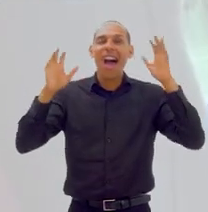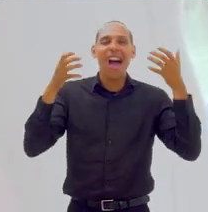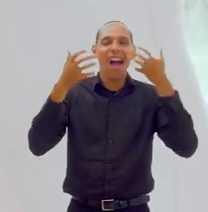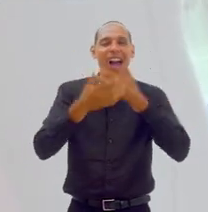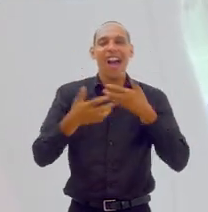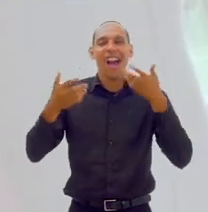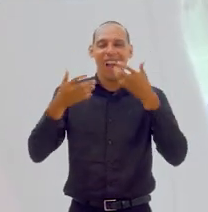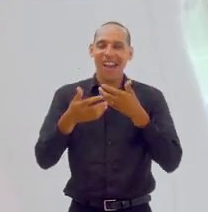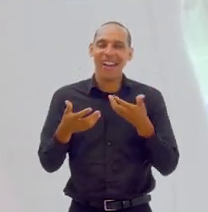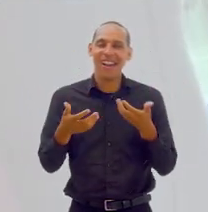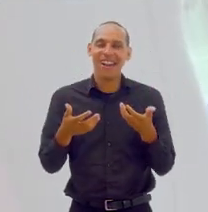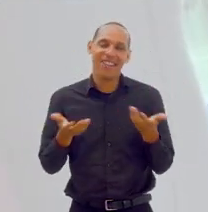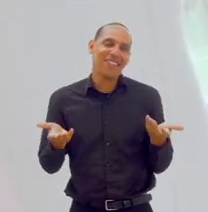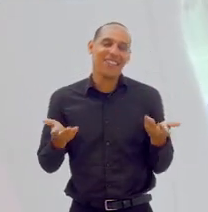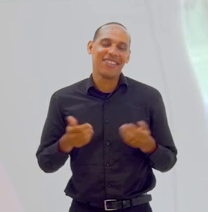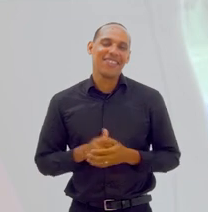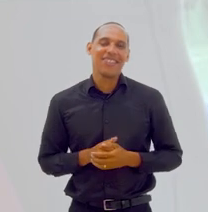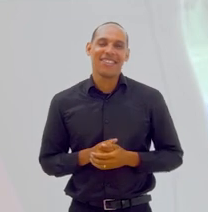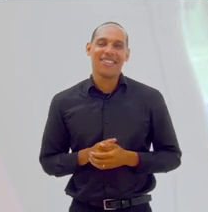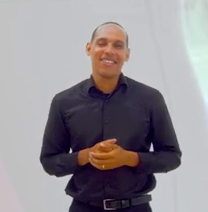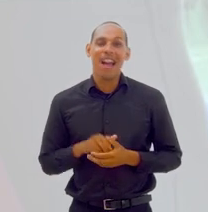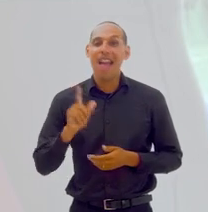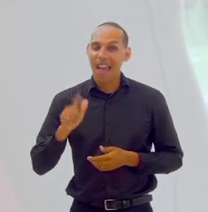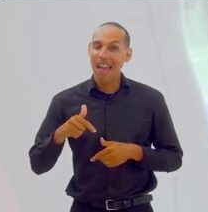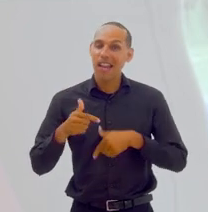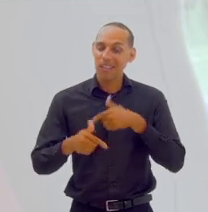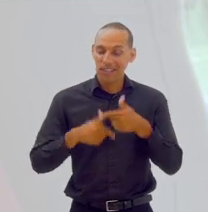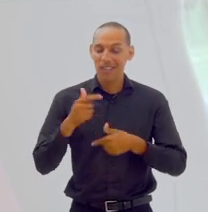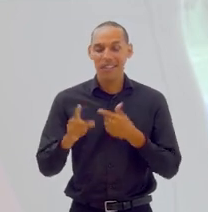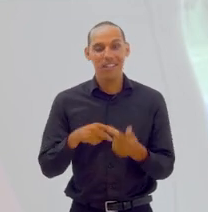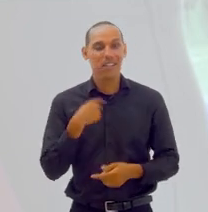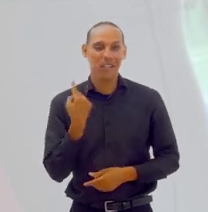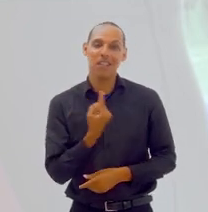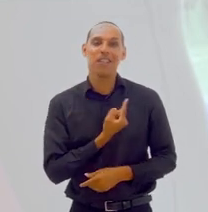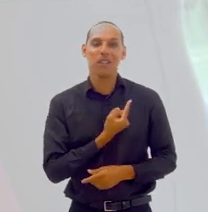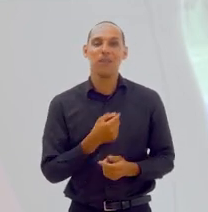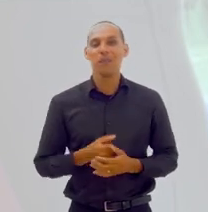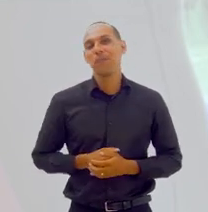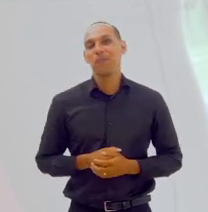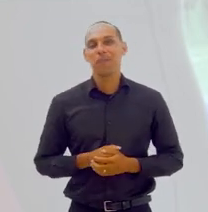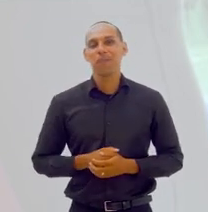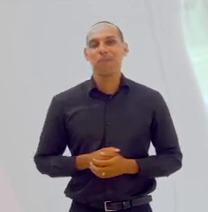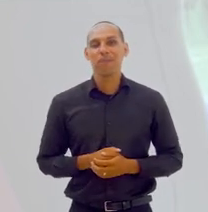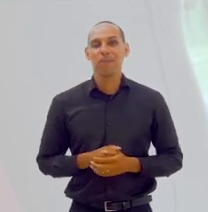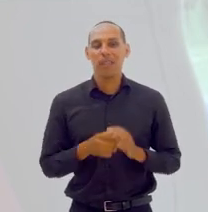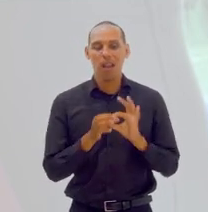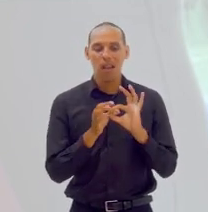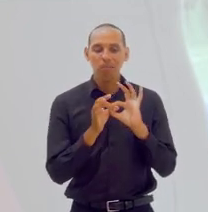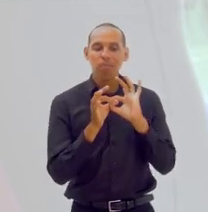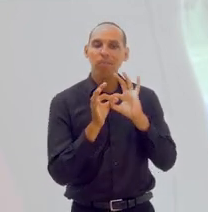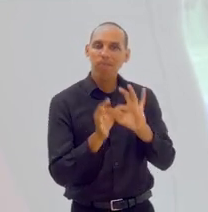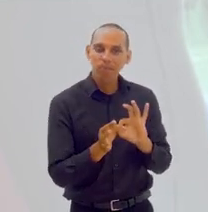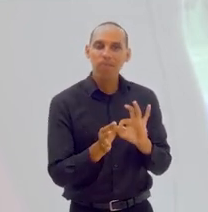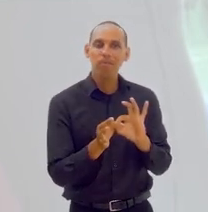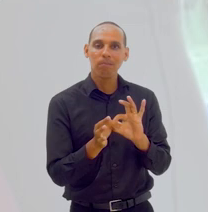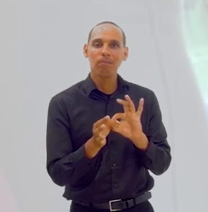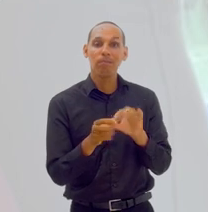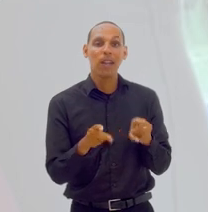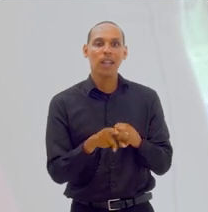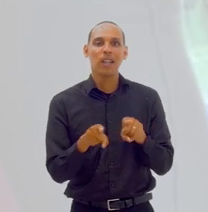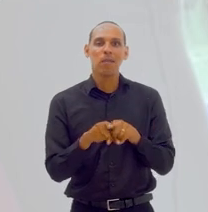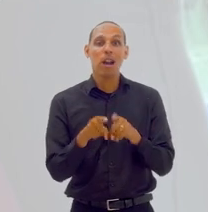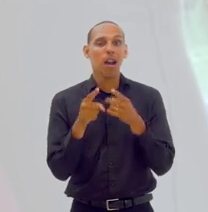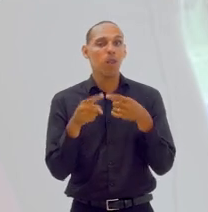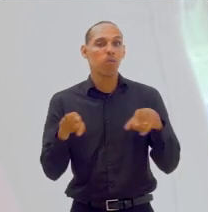acho que isso é tarefa nossa, o de vincular e veicular